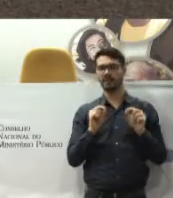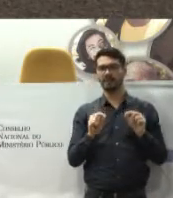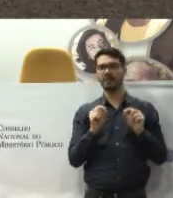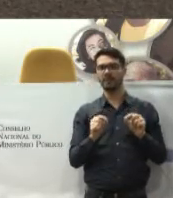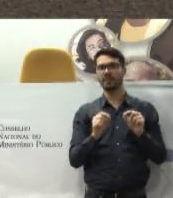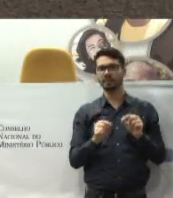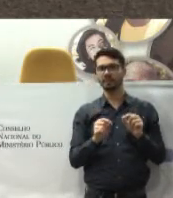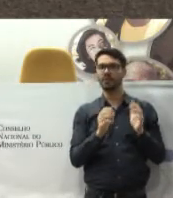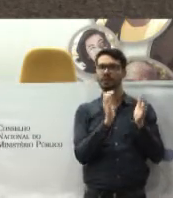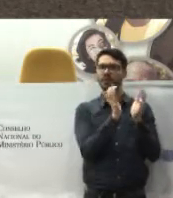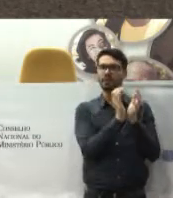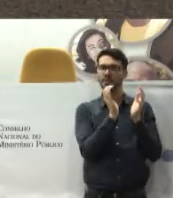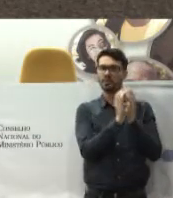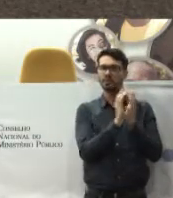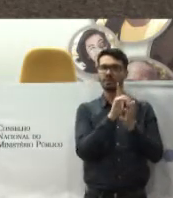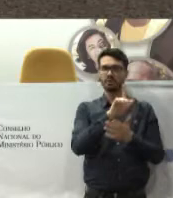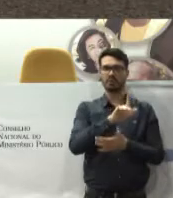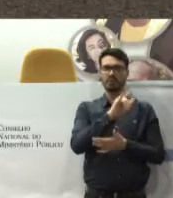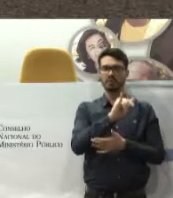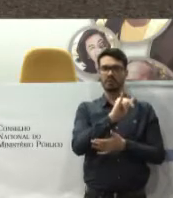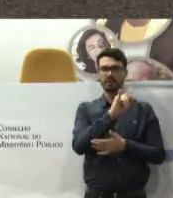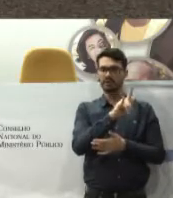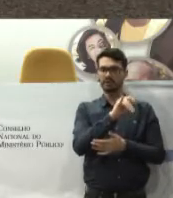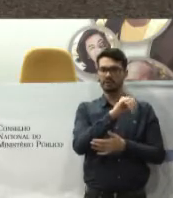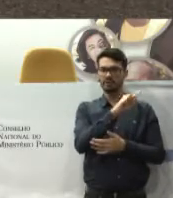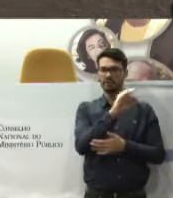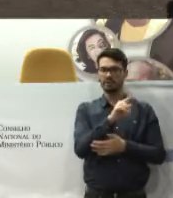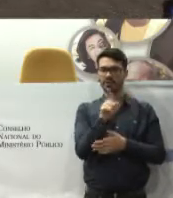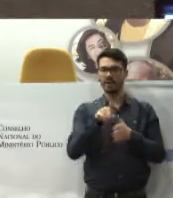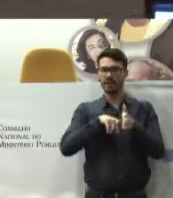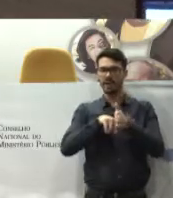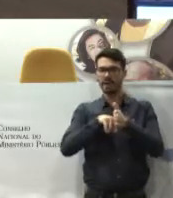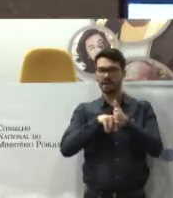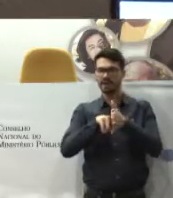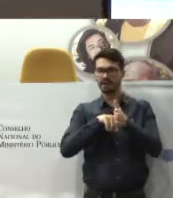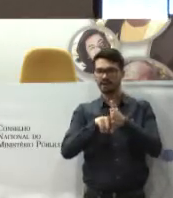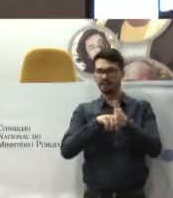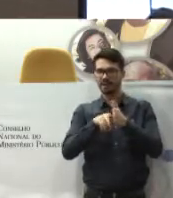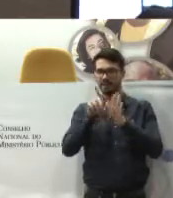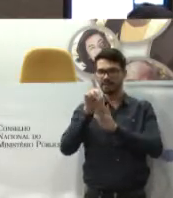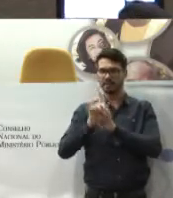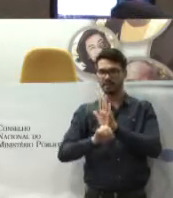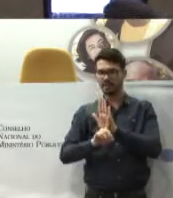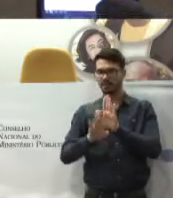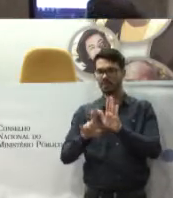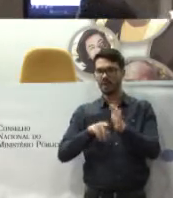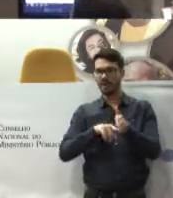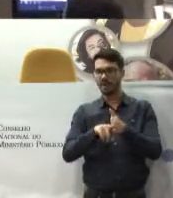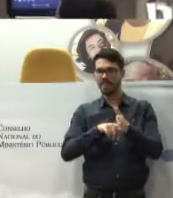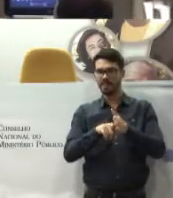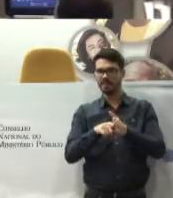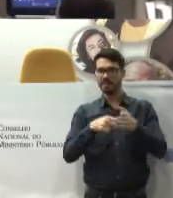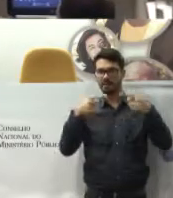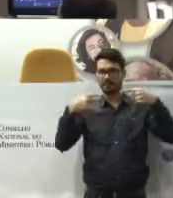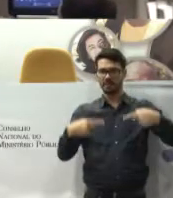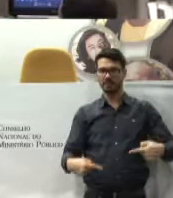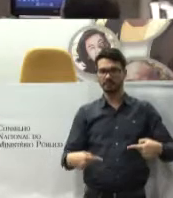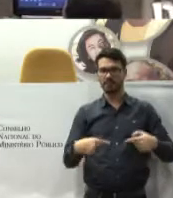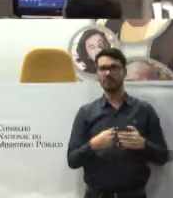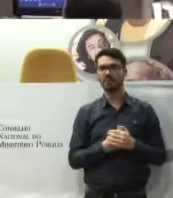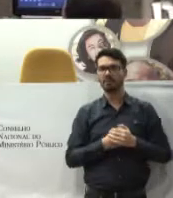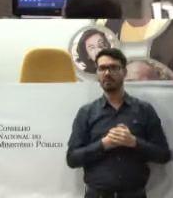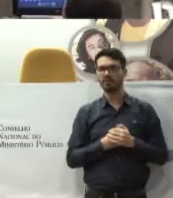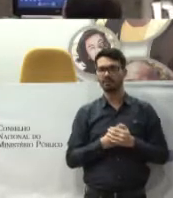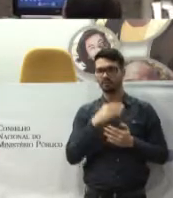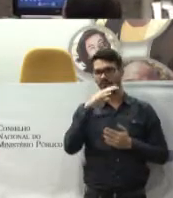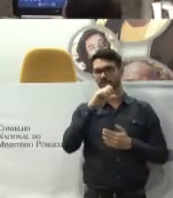de litígios coletivos? É uma ideia de não analisar os direitos em abstrato. Analisar os casos, os conflitos com os quais nós tratamos